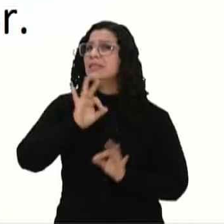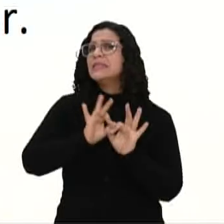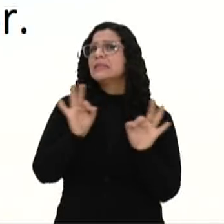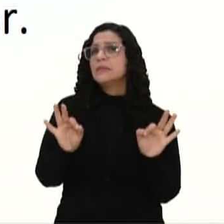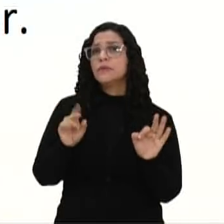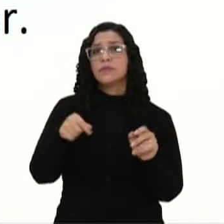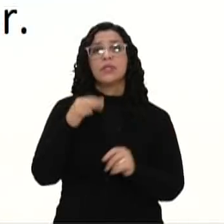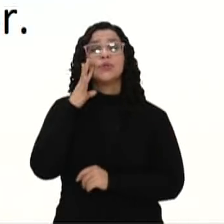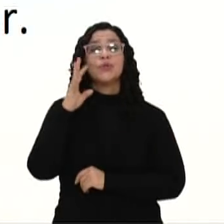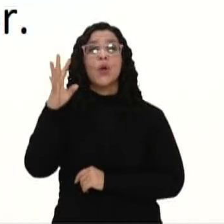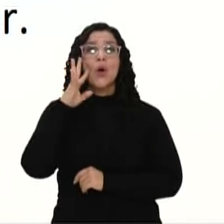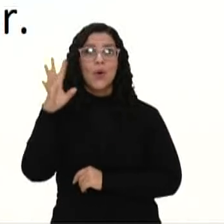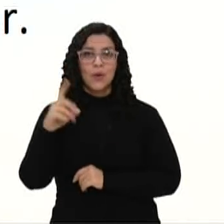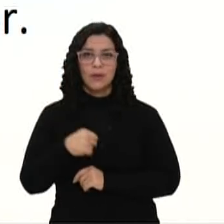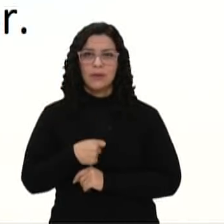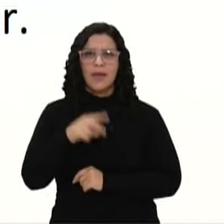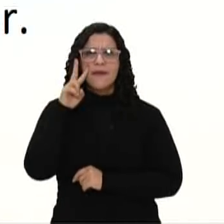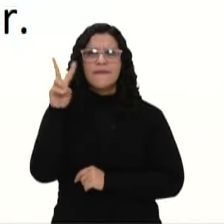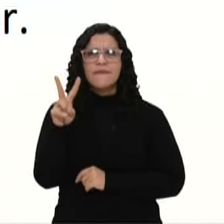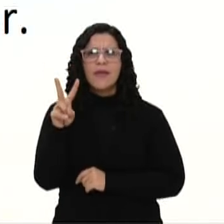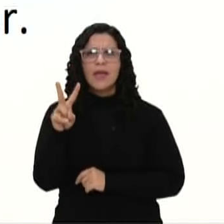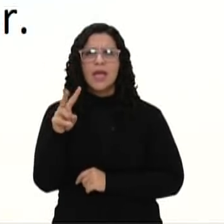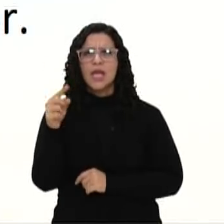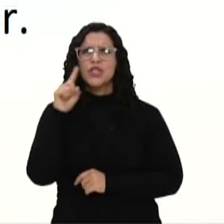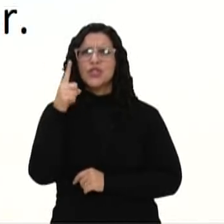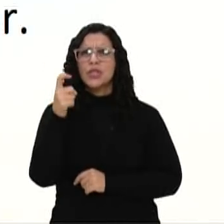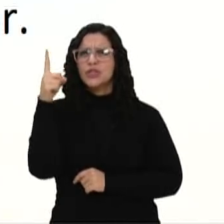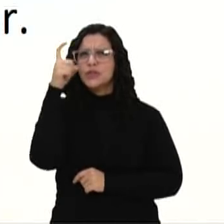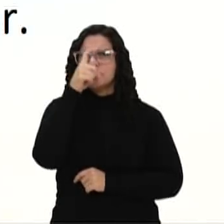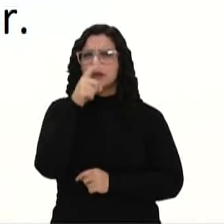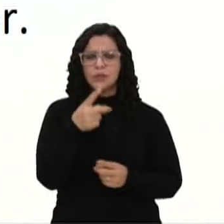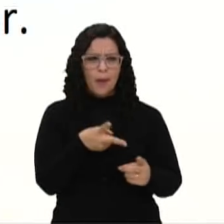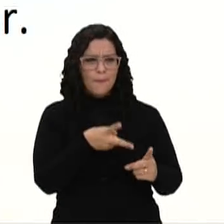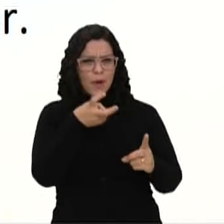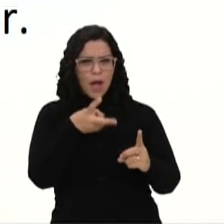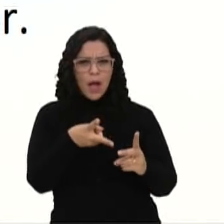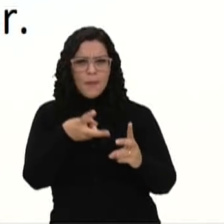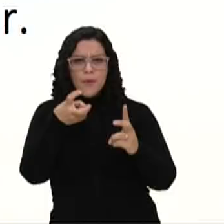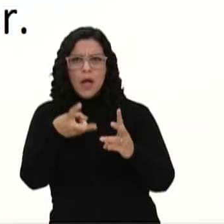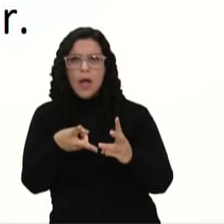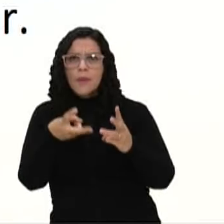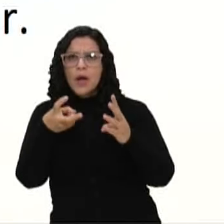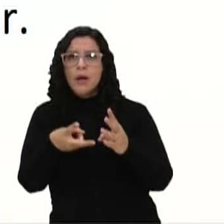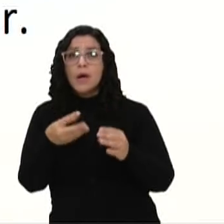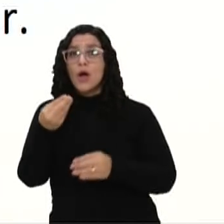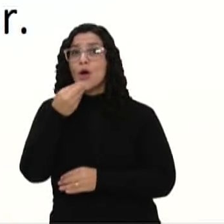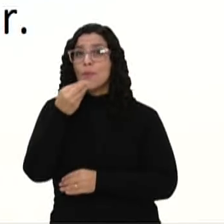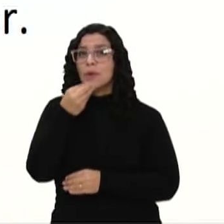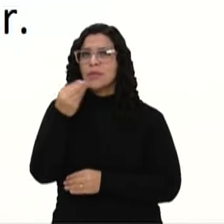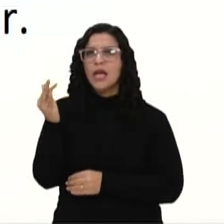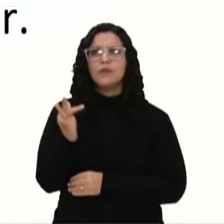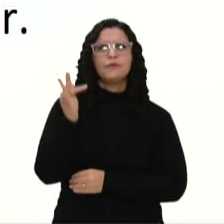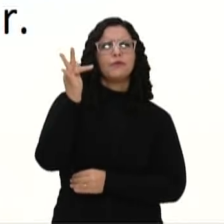Simples, sonha. Vê cada um dos dias difíceis como uma oportunidade de tornar o